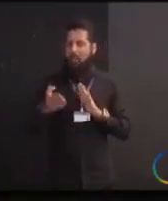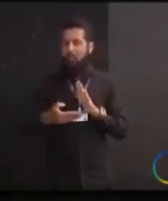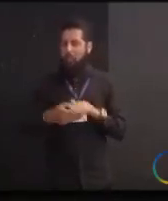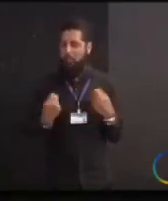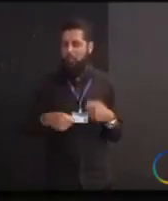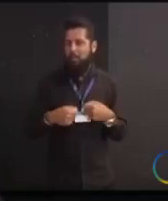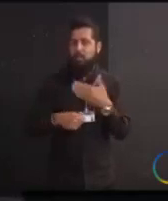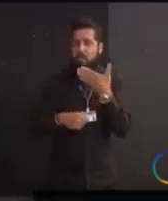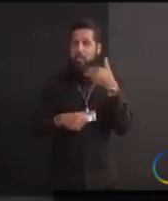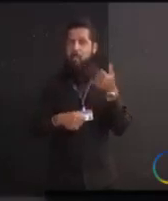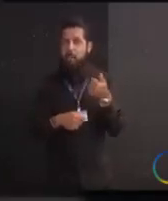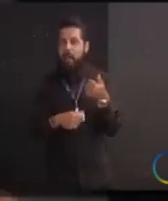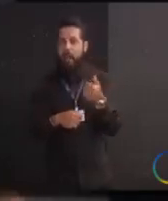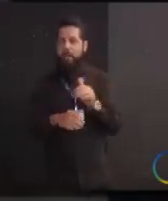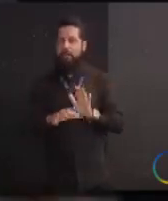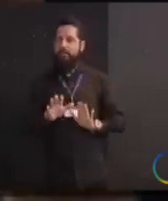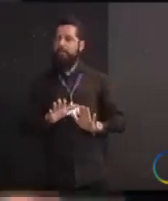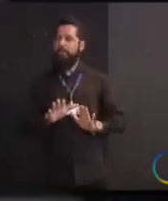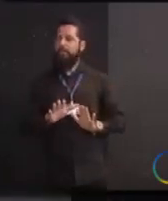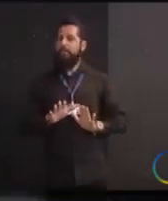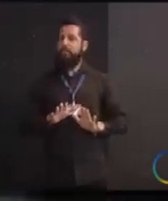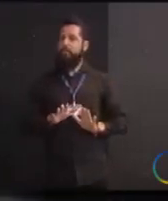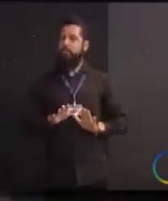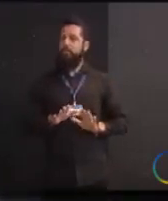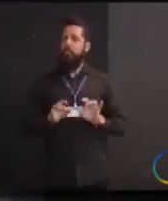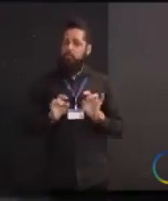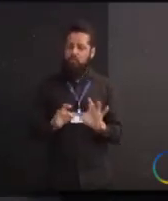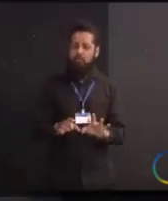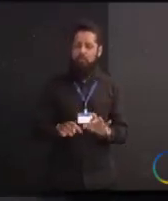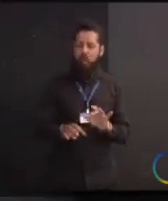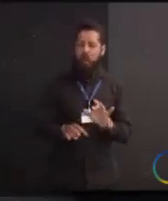aquilo que você acha que eu dou conta de suportar.